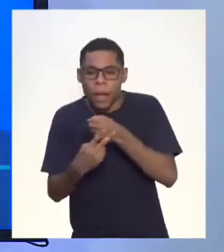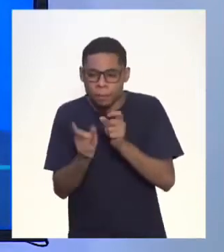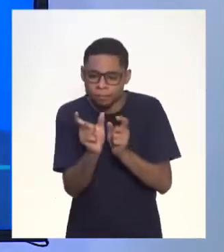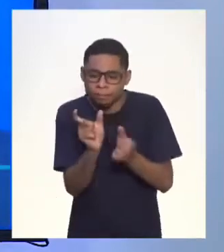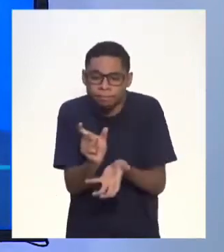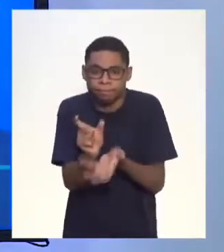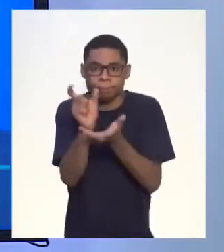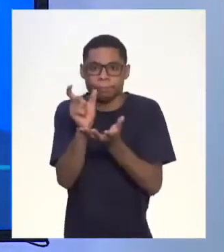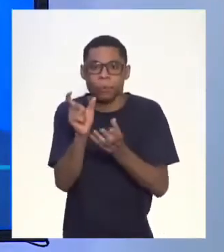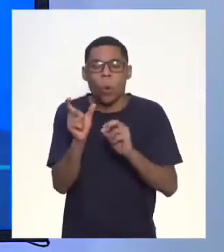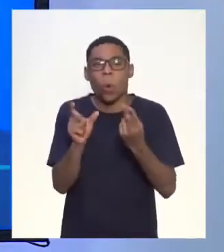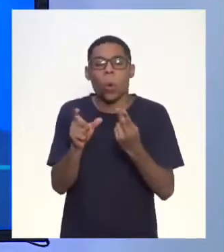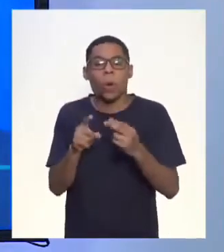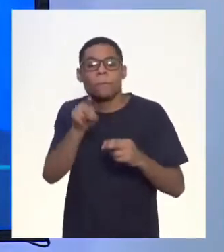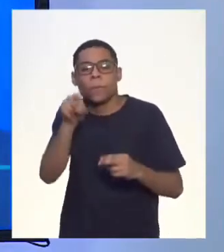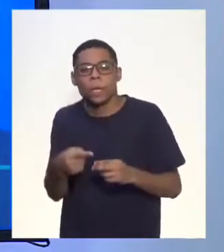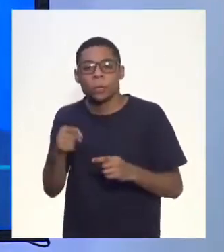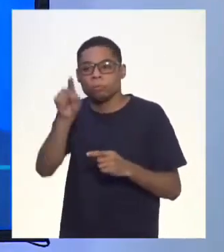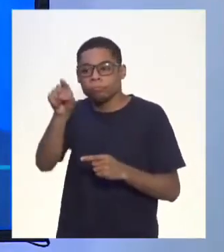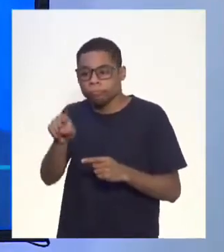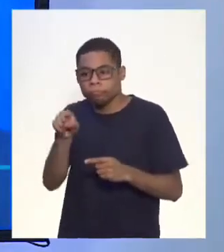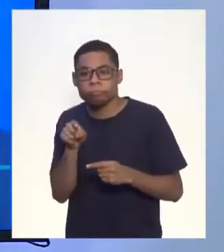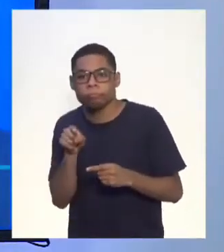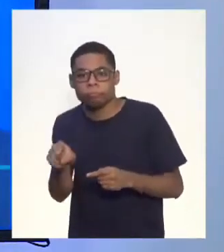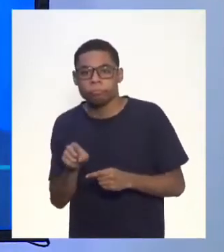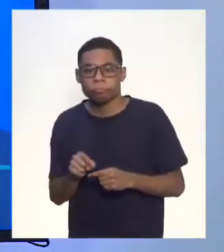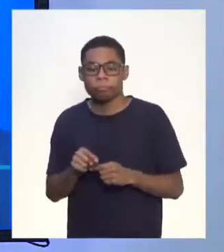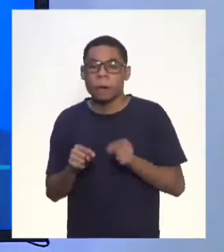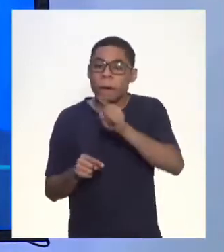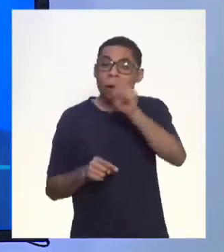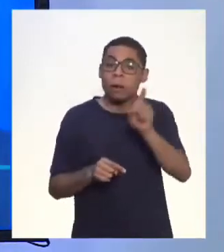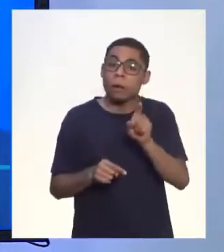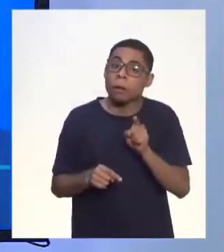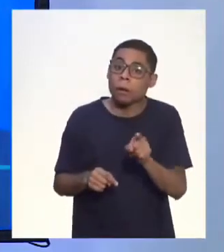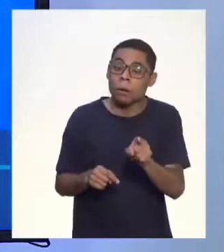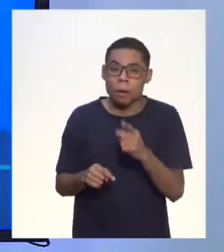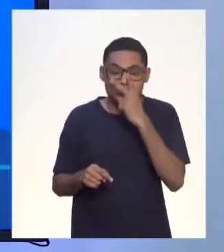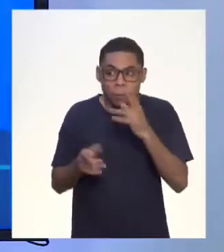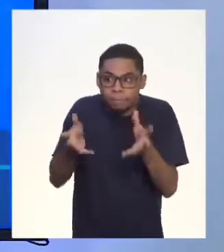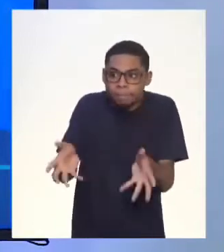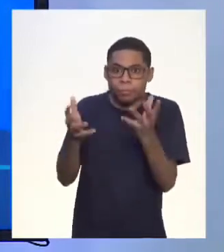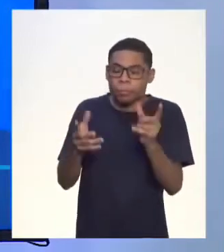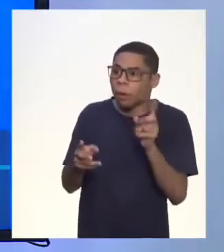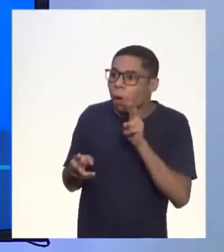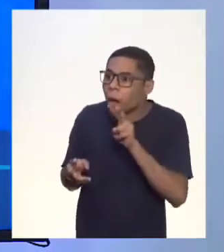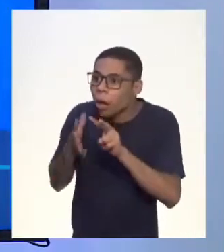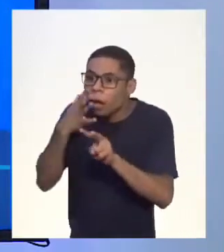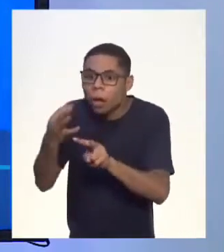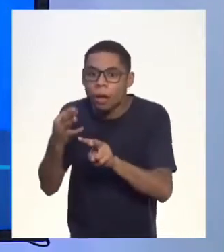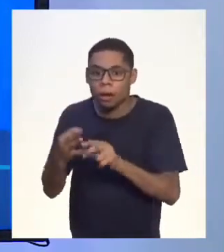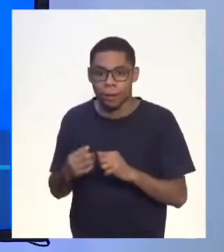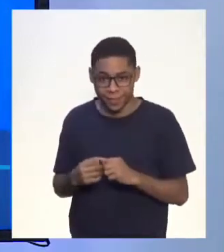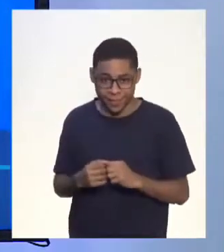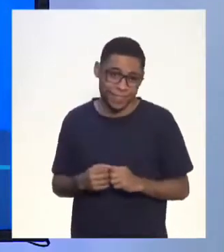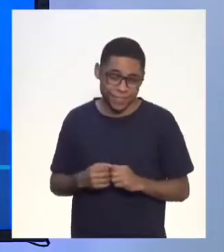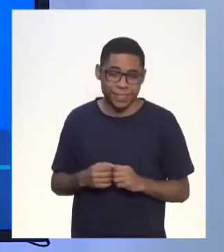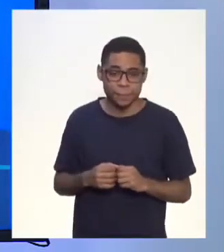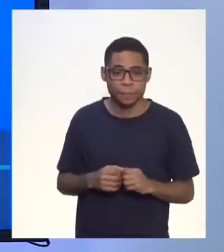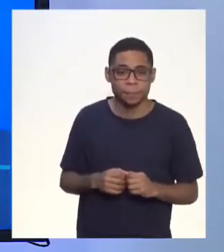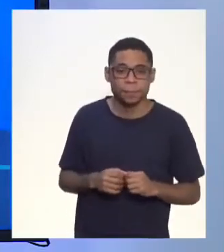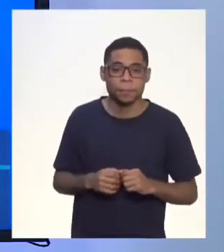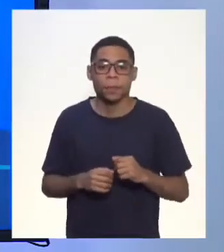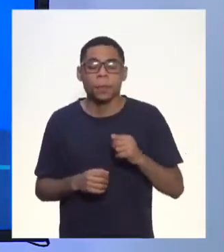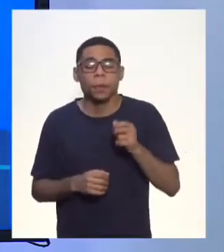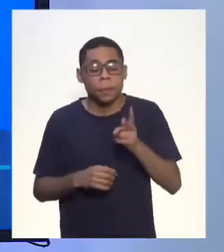numa linguagem apelativa, numa linguagem que chama a atenção. E depois, o outro texto, ele fala sobre algo